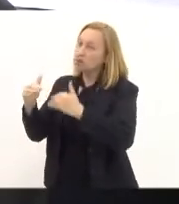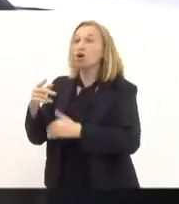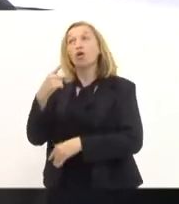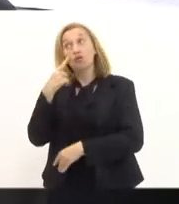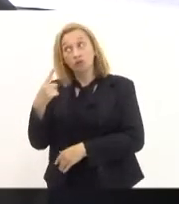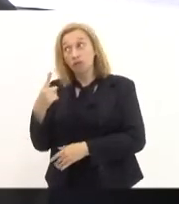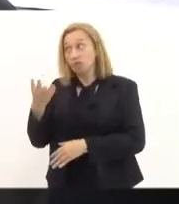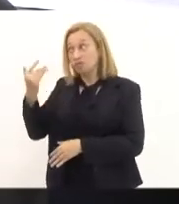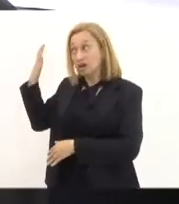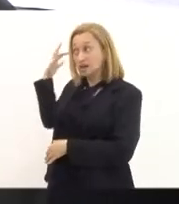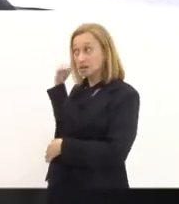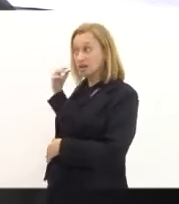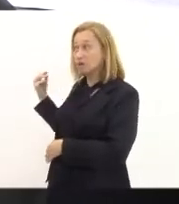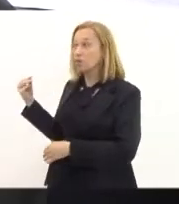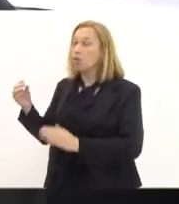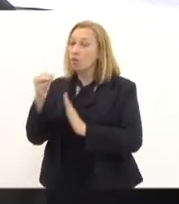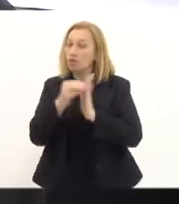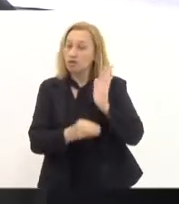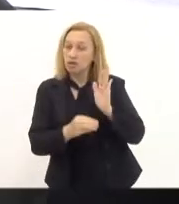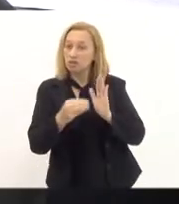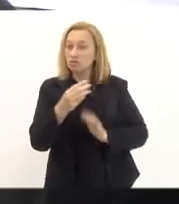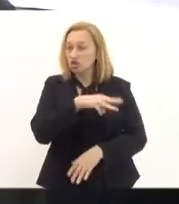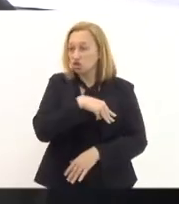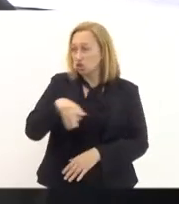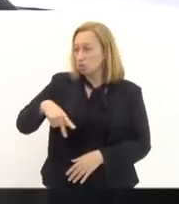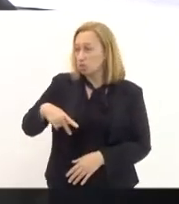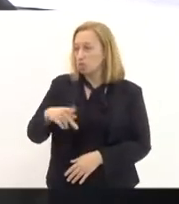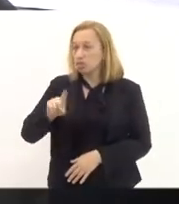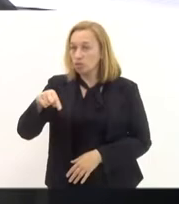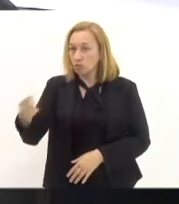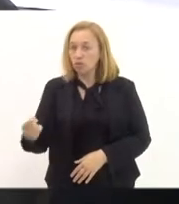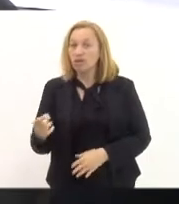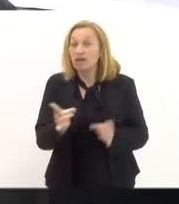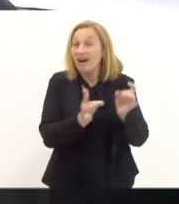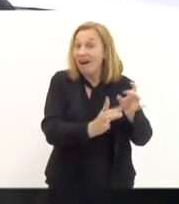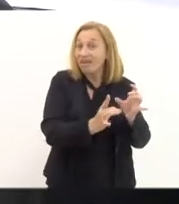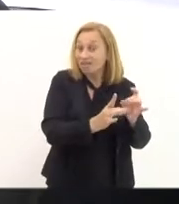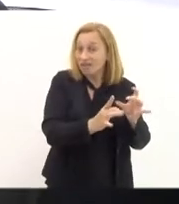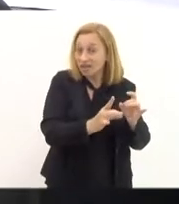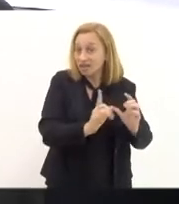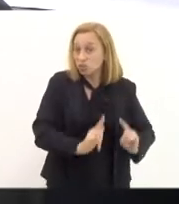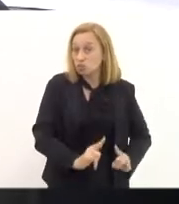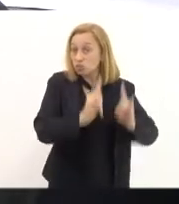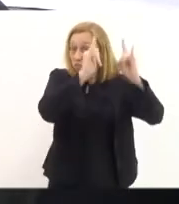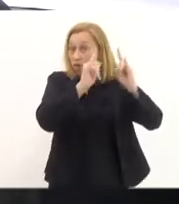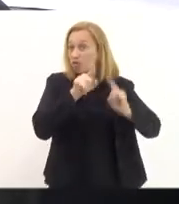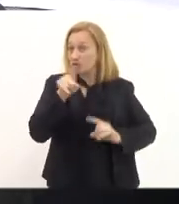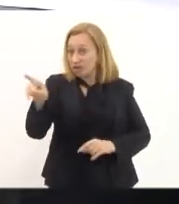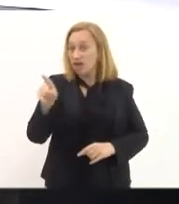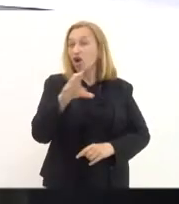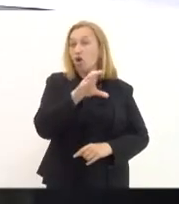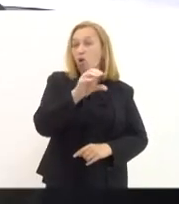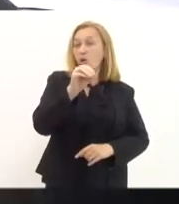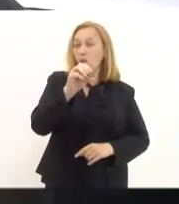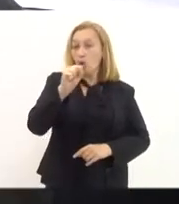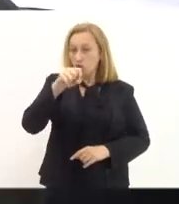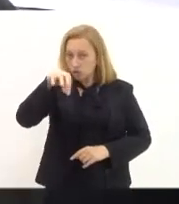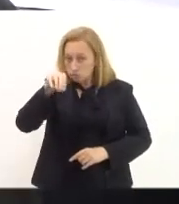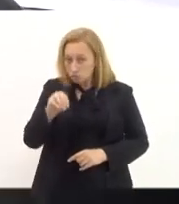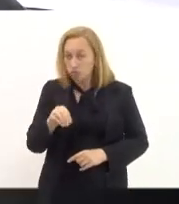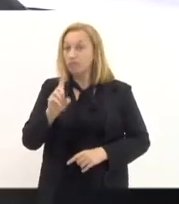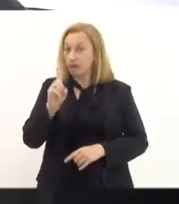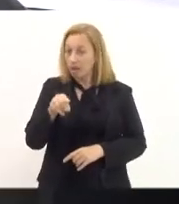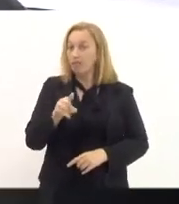fez Ofício do Ministério Público é deu certo daquela venda daquele imóvel Nossa lá em Cosmo lá em corte